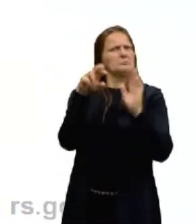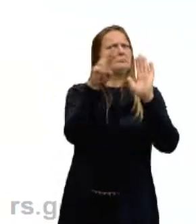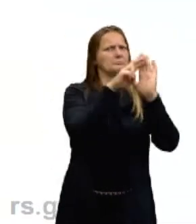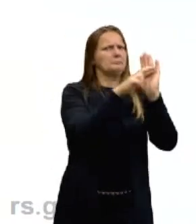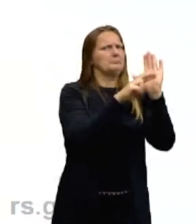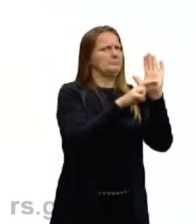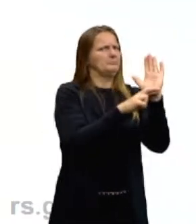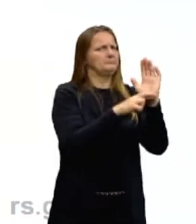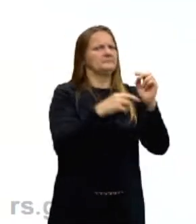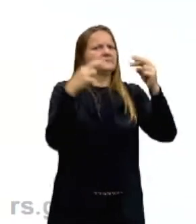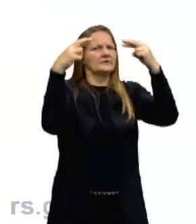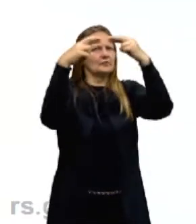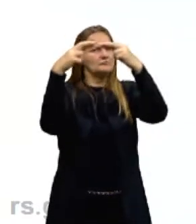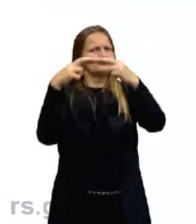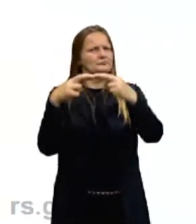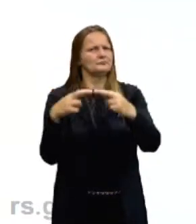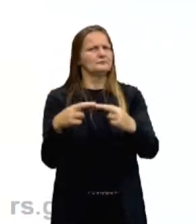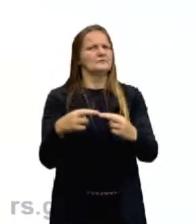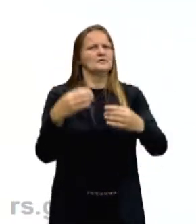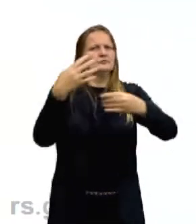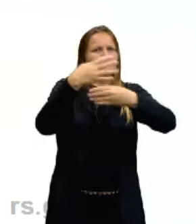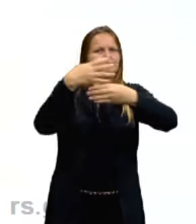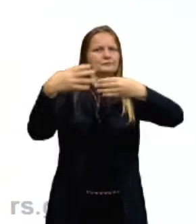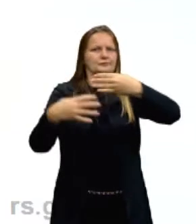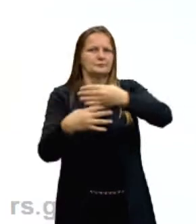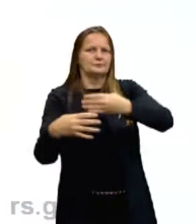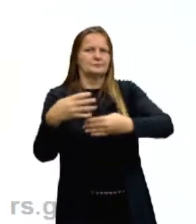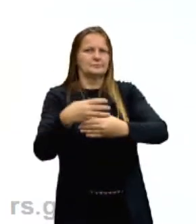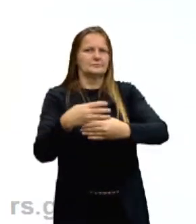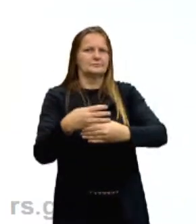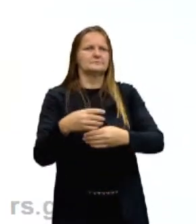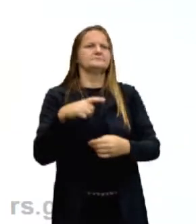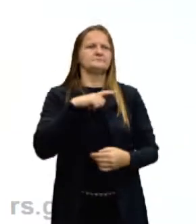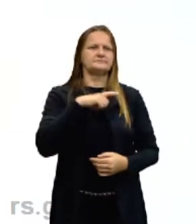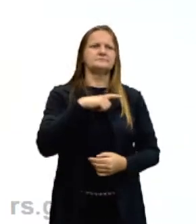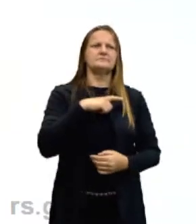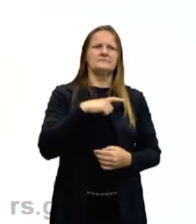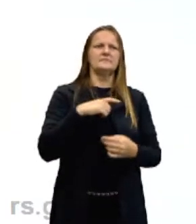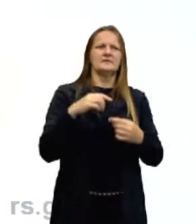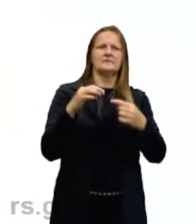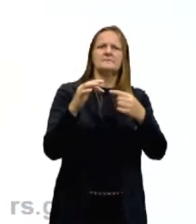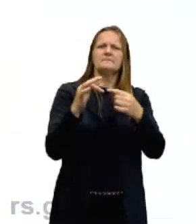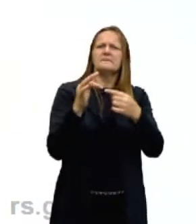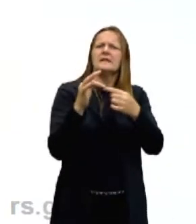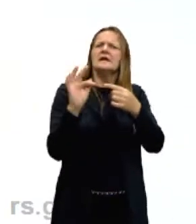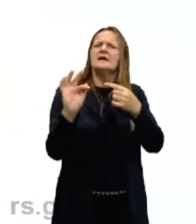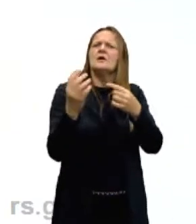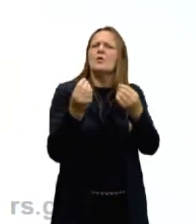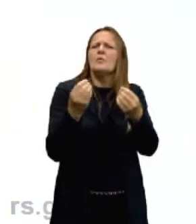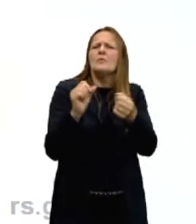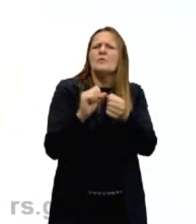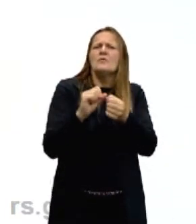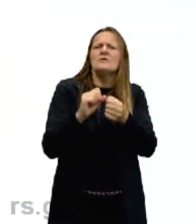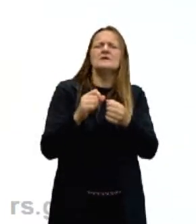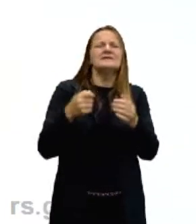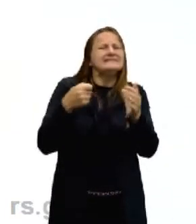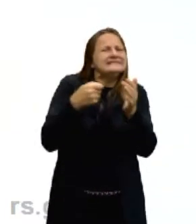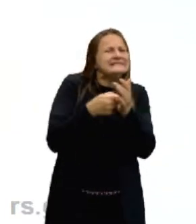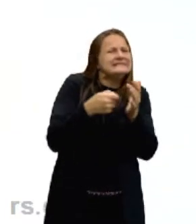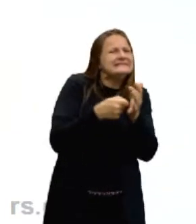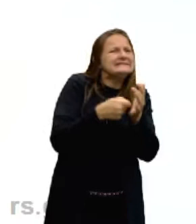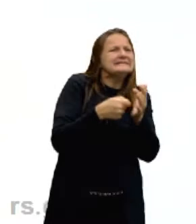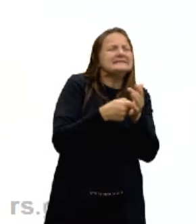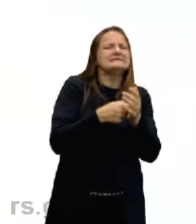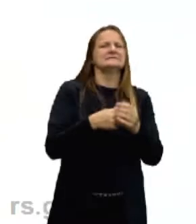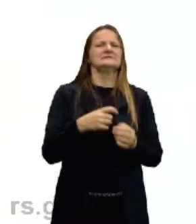lá da poesia tem um soneto o arcadismo também aqui no romantismo no Brasil há uma tentativa